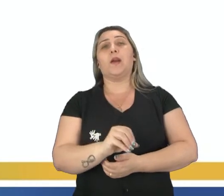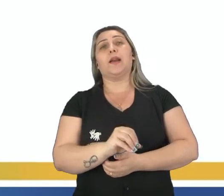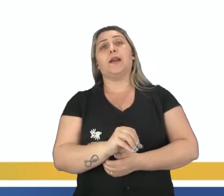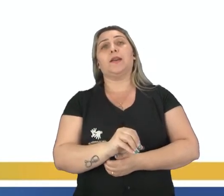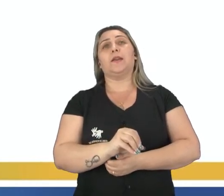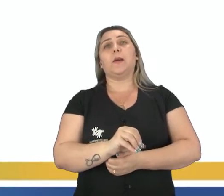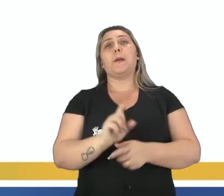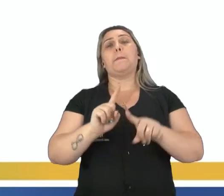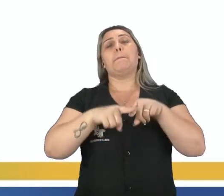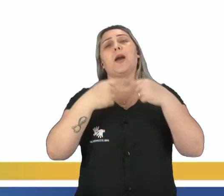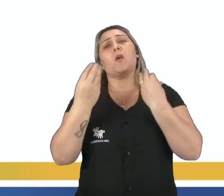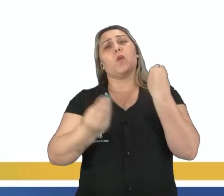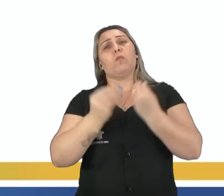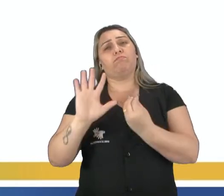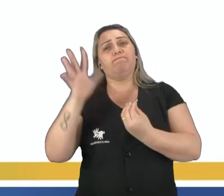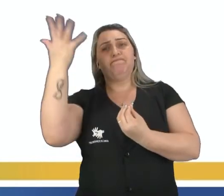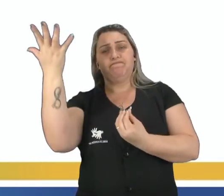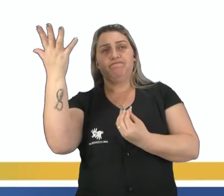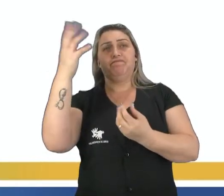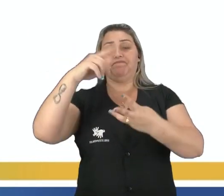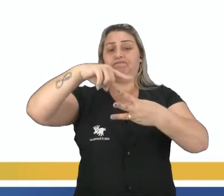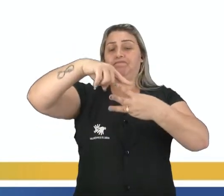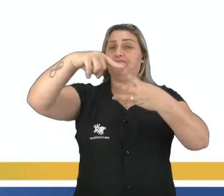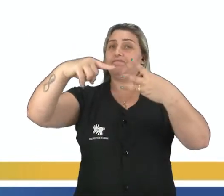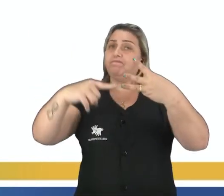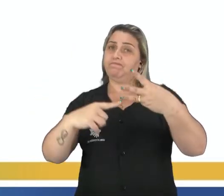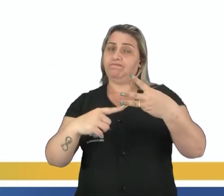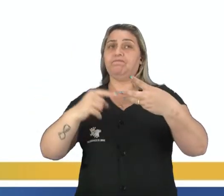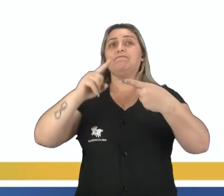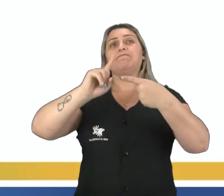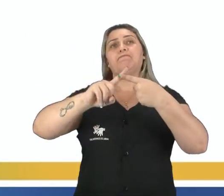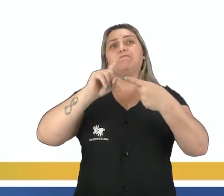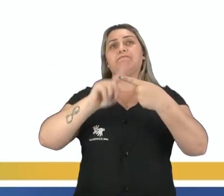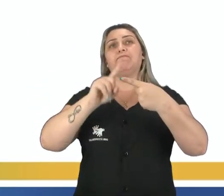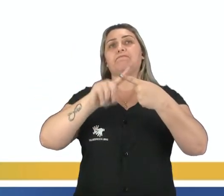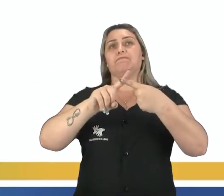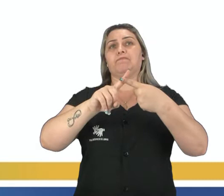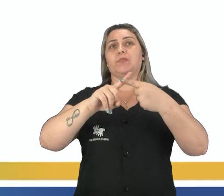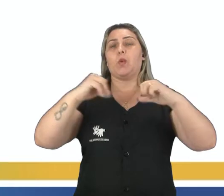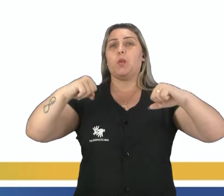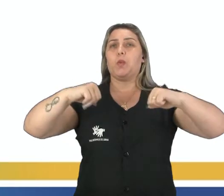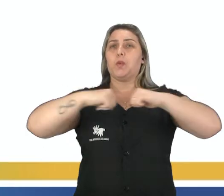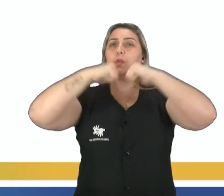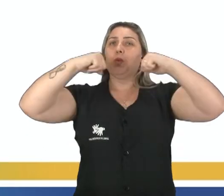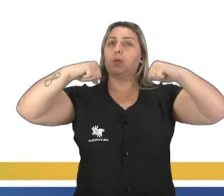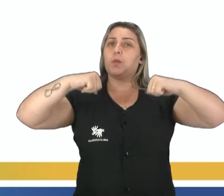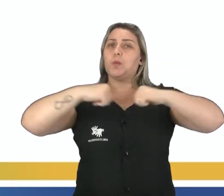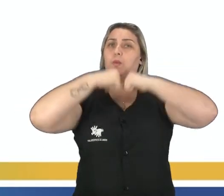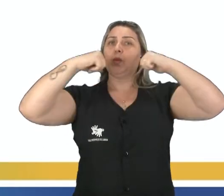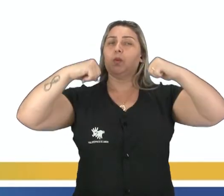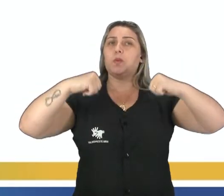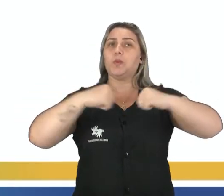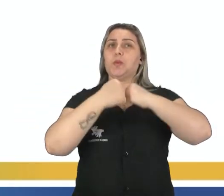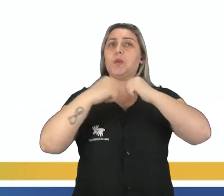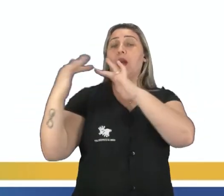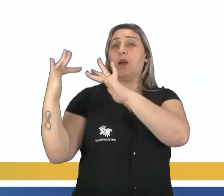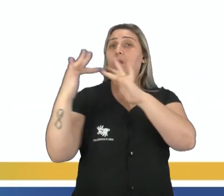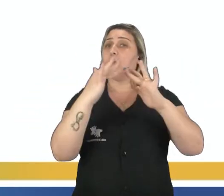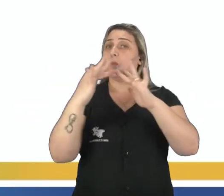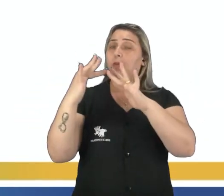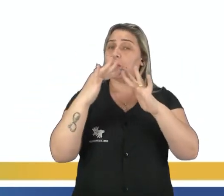com excesso, mas como é que ocorre isso? São 3 formas, e a primeira é por atrito. O que seria esse atrito? É o